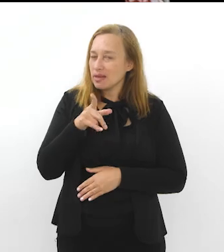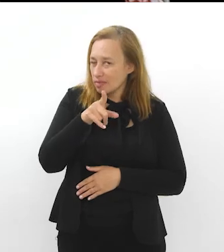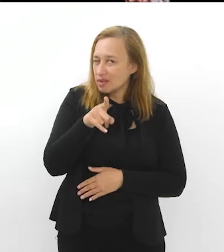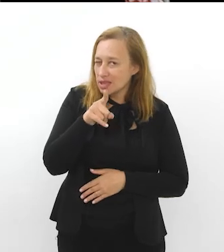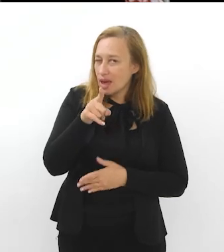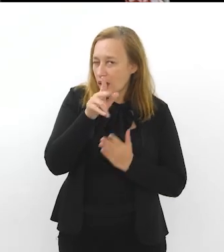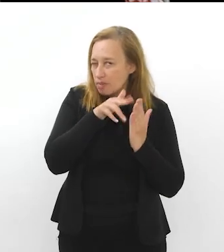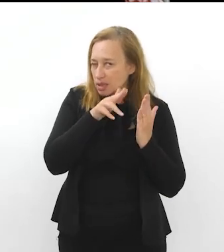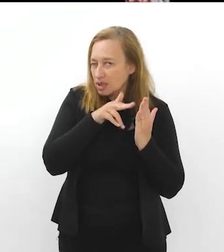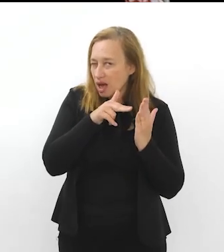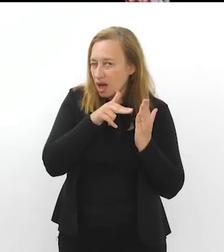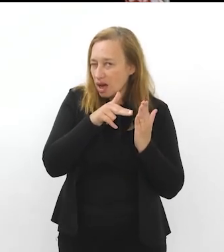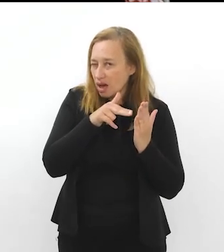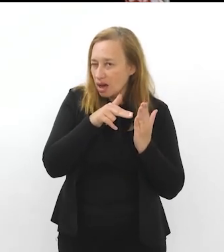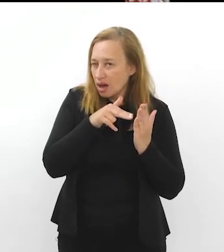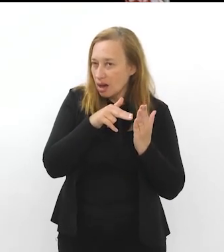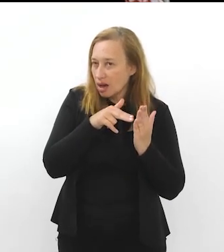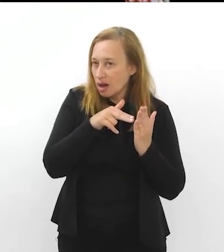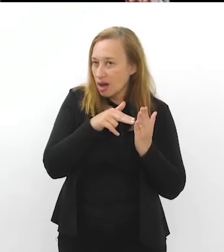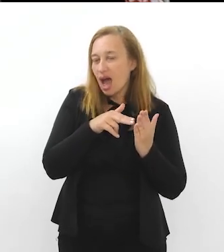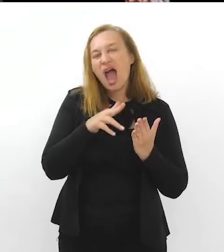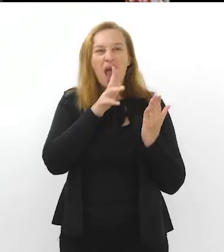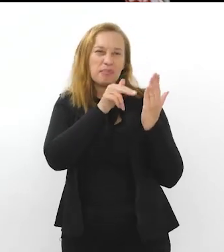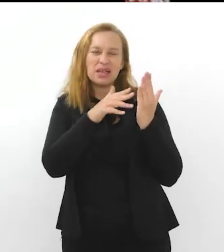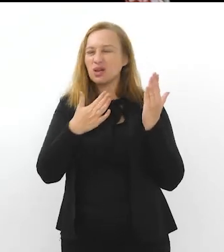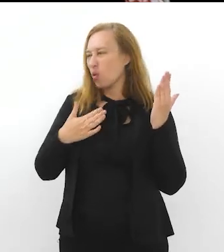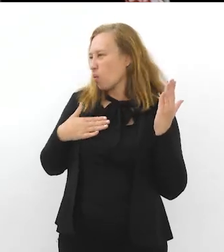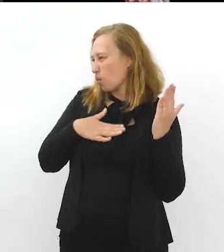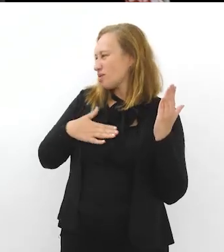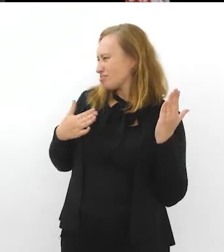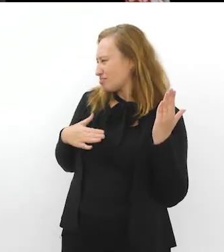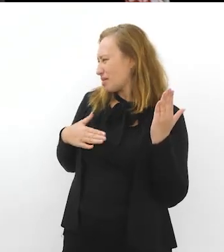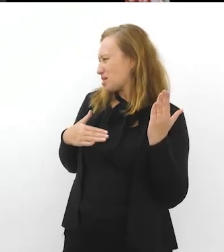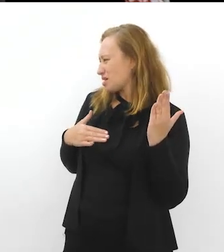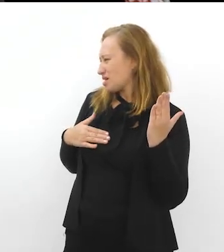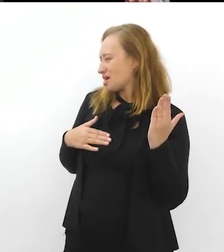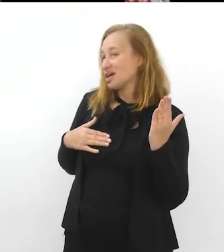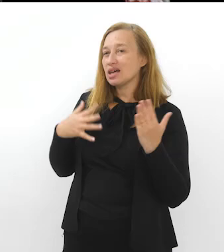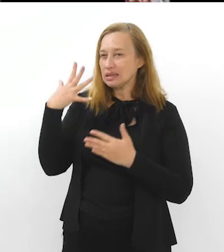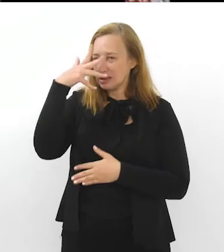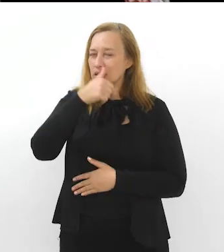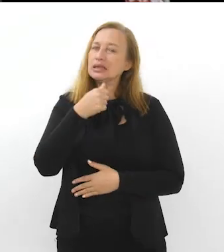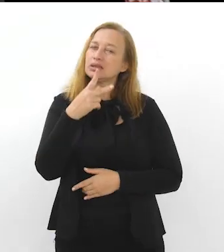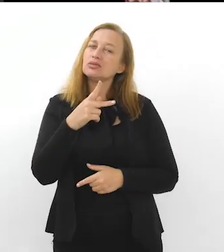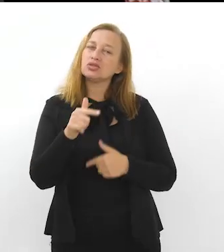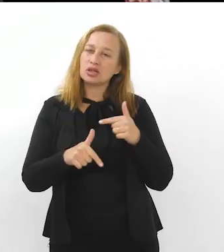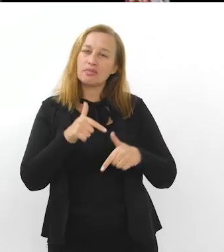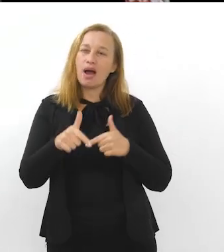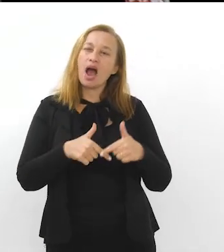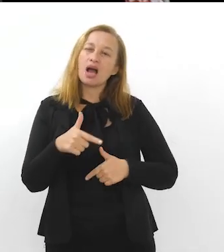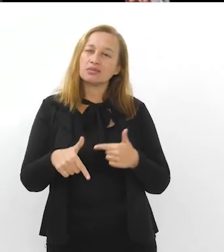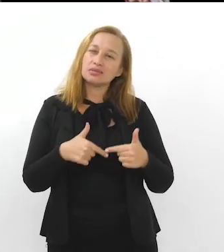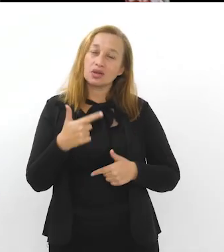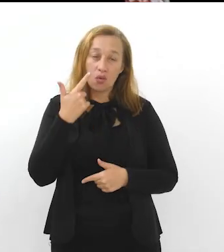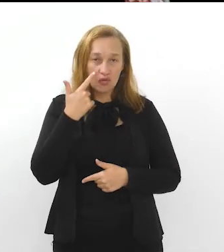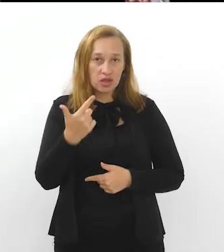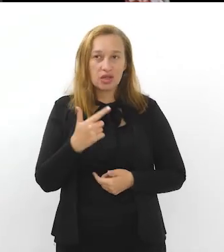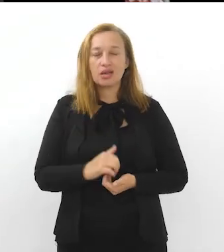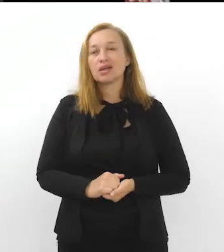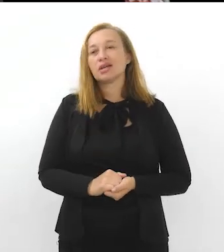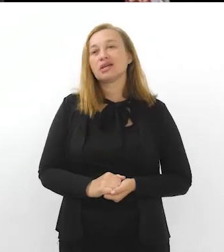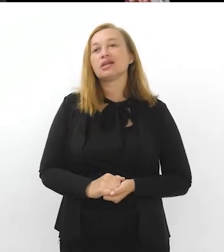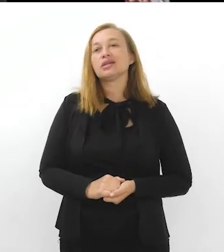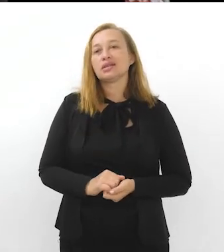eles pedem para você pintar alguma coisa? Pinta alguma coisa aí para mim? Porque são tão bonitos os seus Ah, sim. trabalhos, Não, né? Pelo que eu